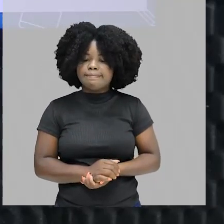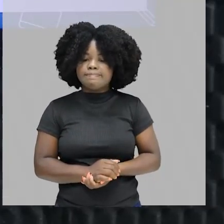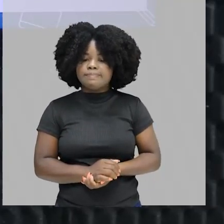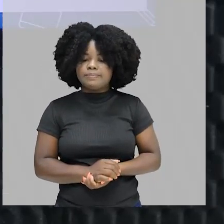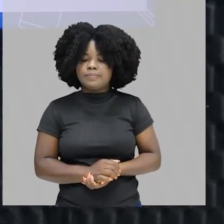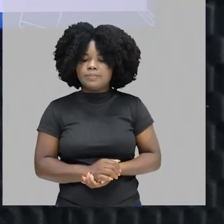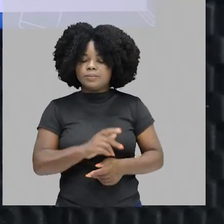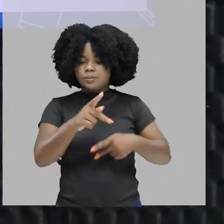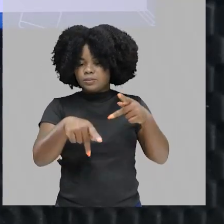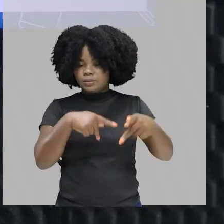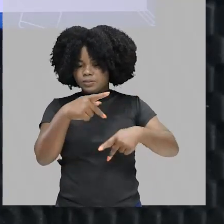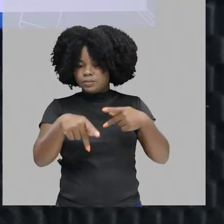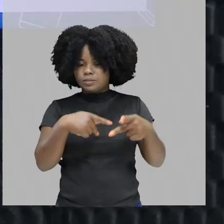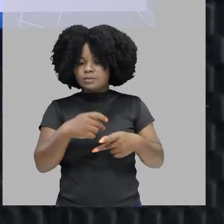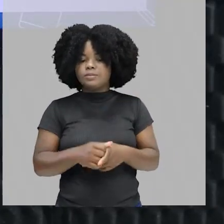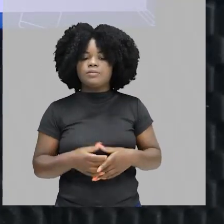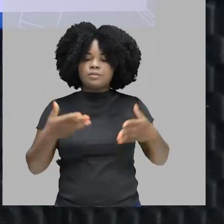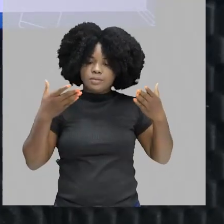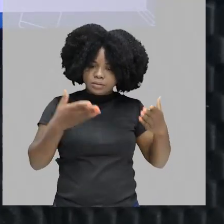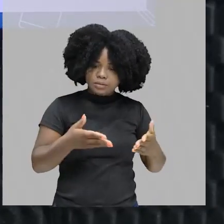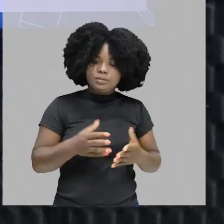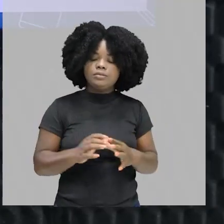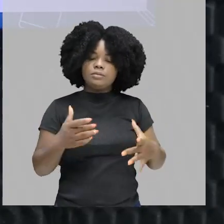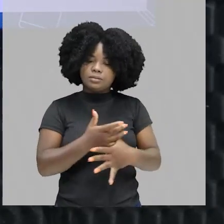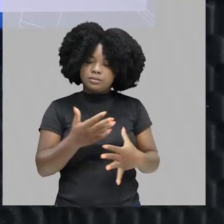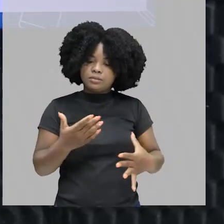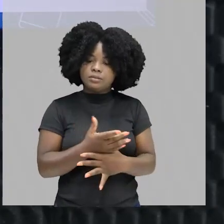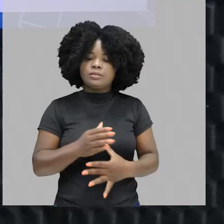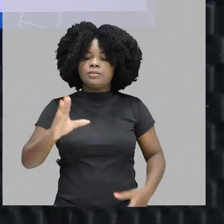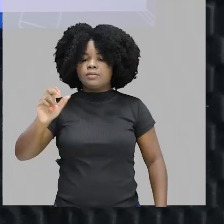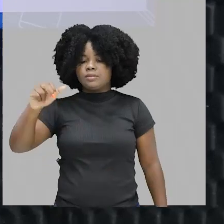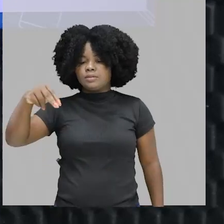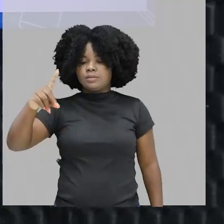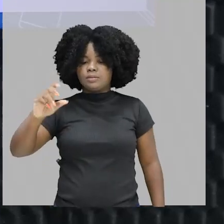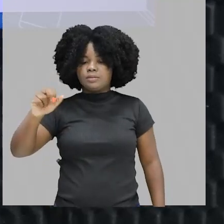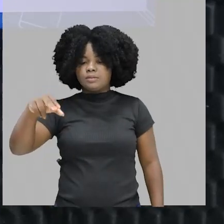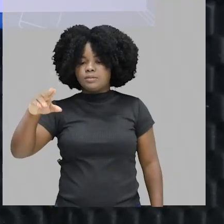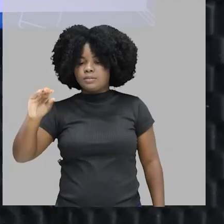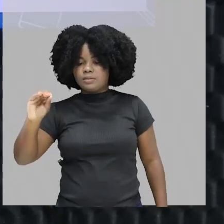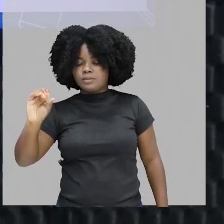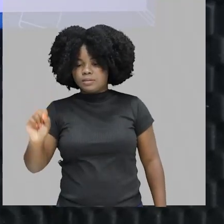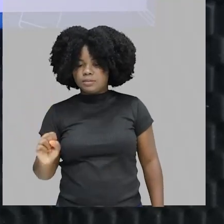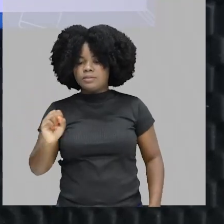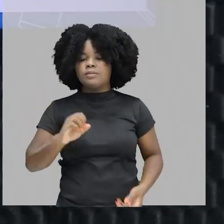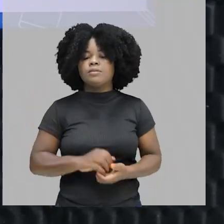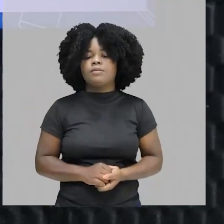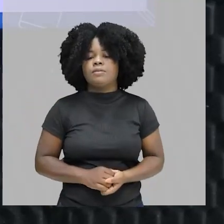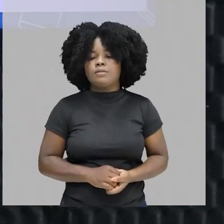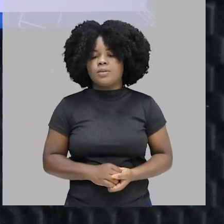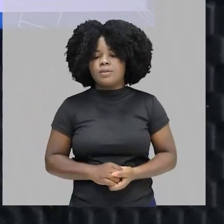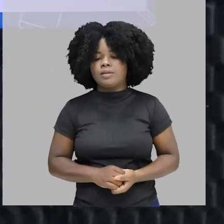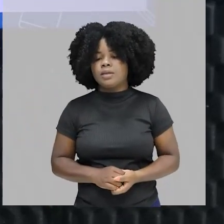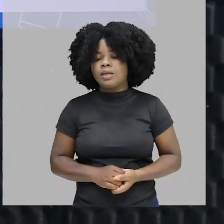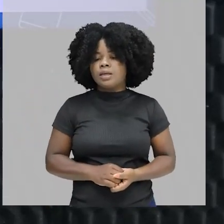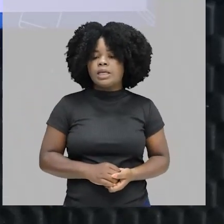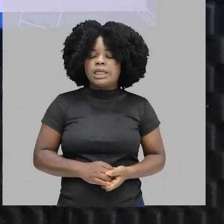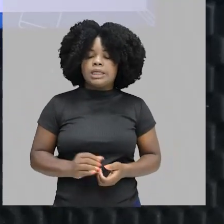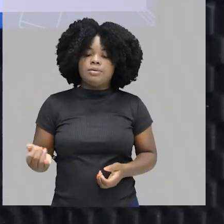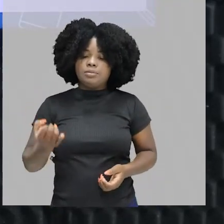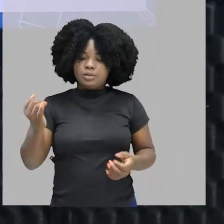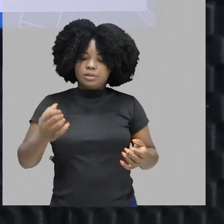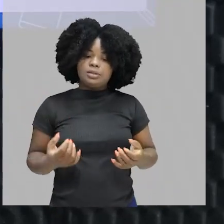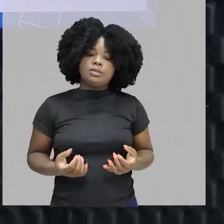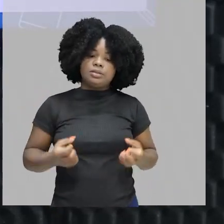na construção dessa cidade. População essa que foi denominada de população de candangos, né? E interessante frisar que quando Brasília fica pronta,